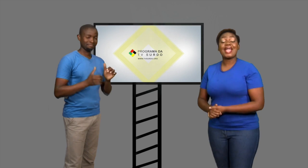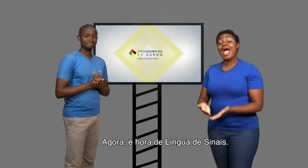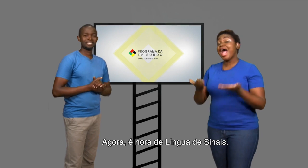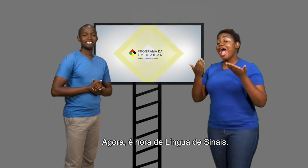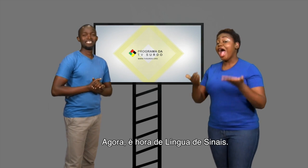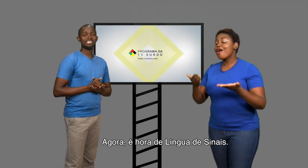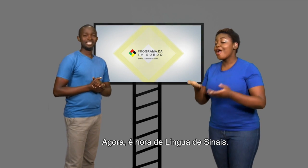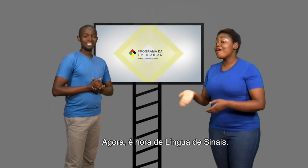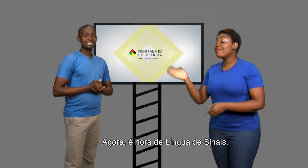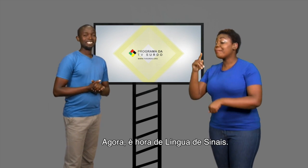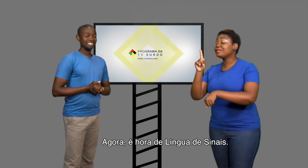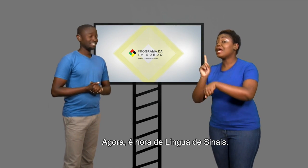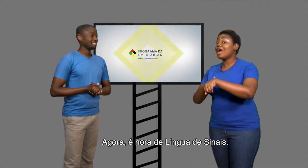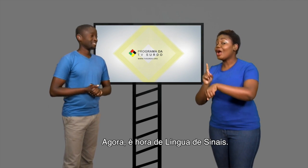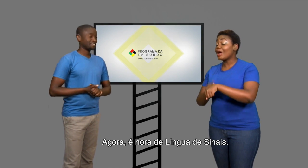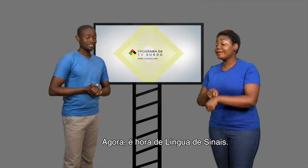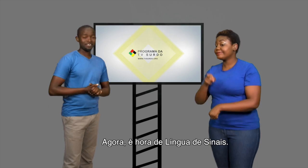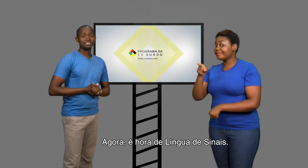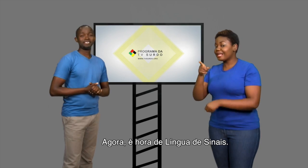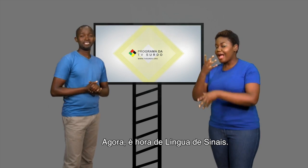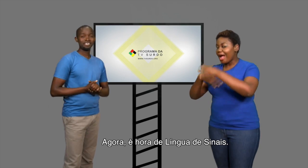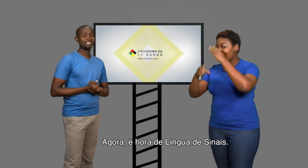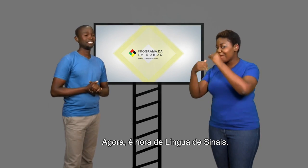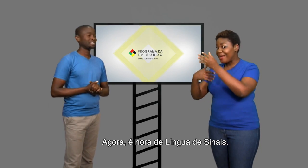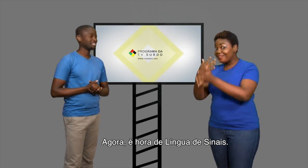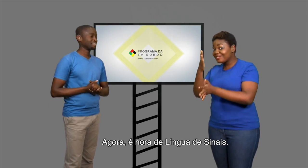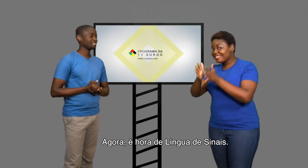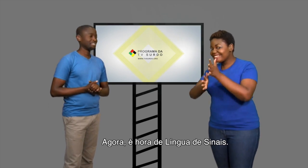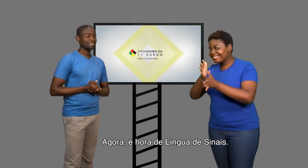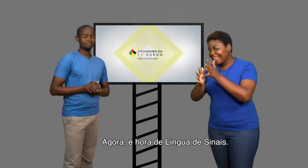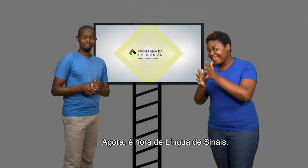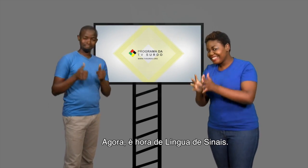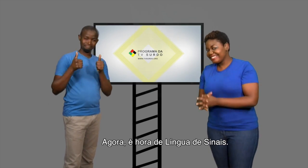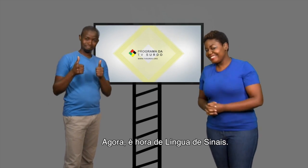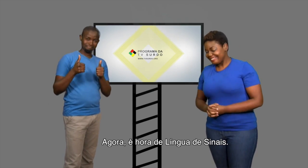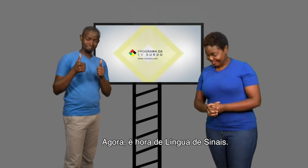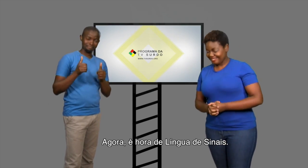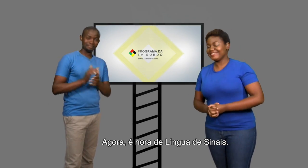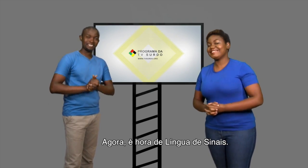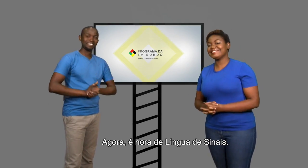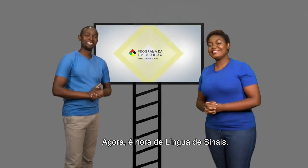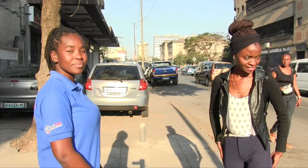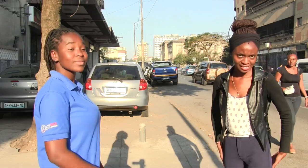Gaza. Agora é hora de Língua de Sinais.